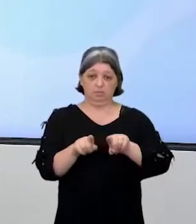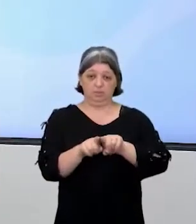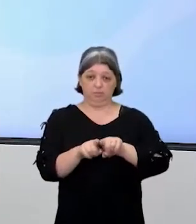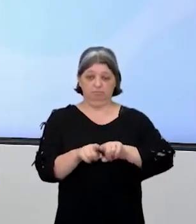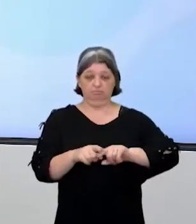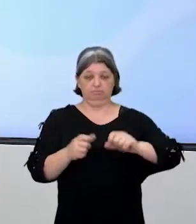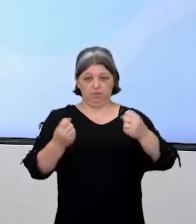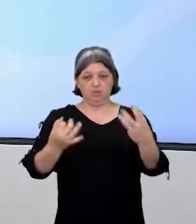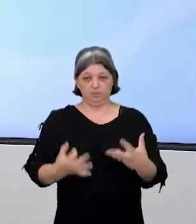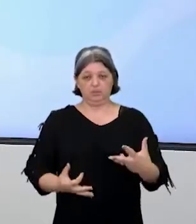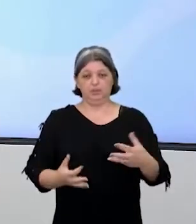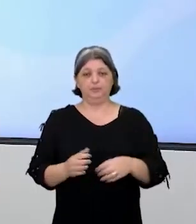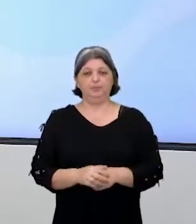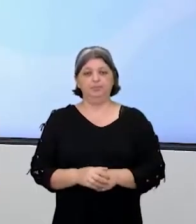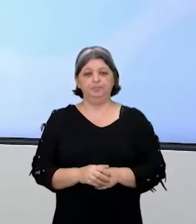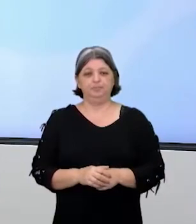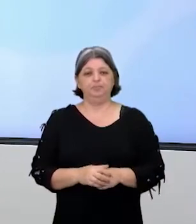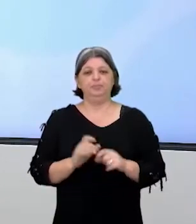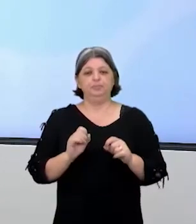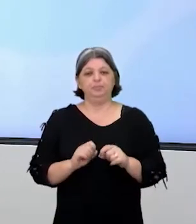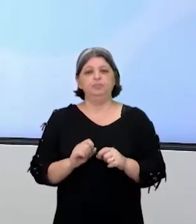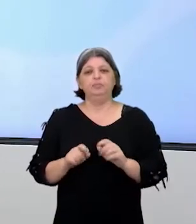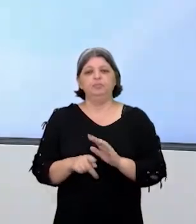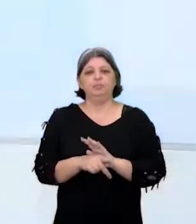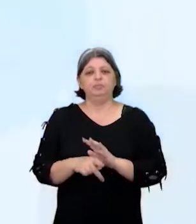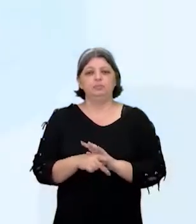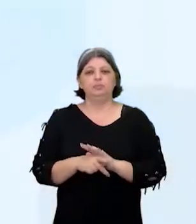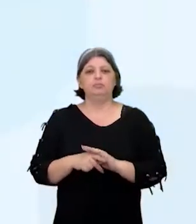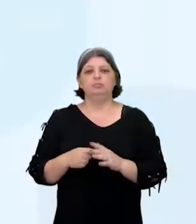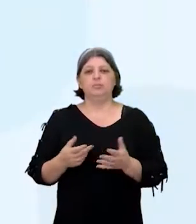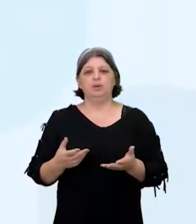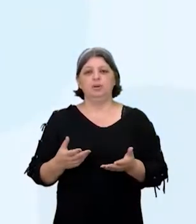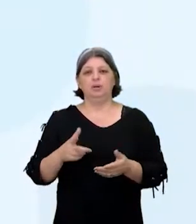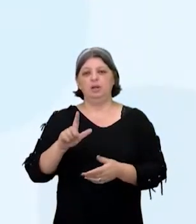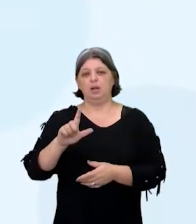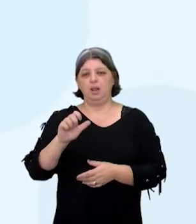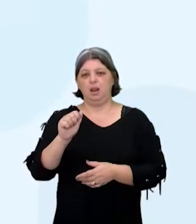gente. Então vamos lá. O LARP é um jogo muitas vezes